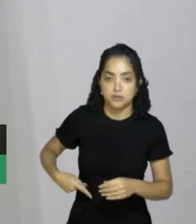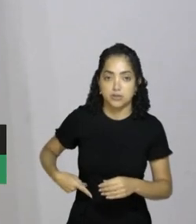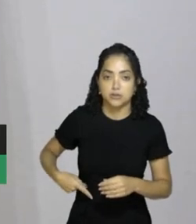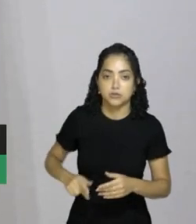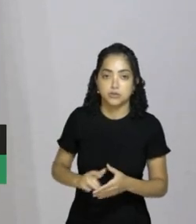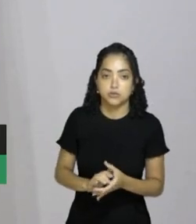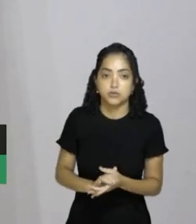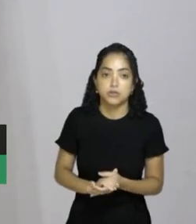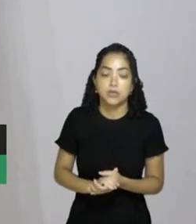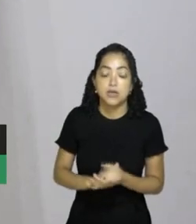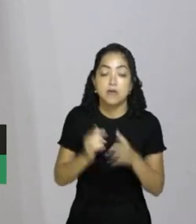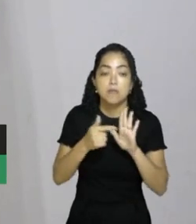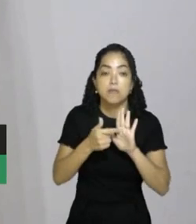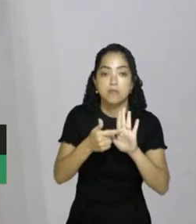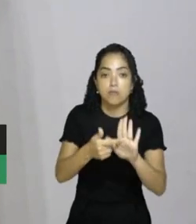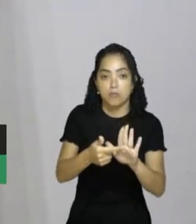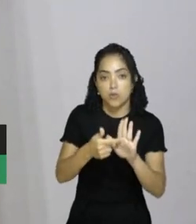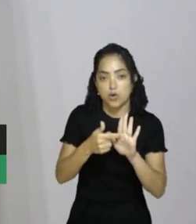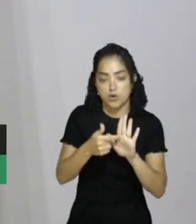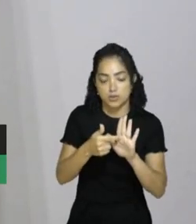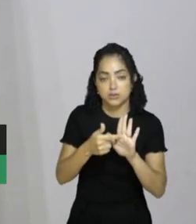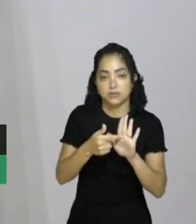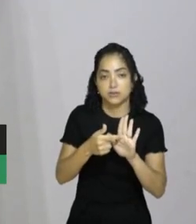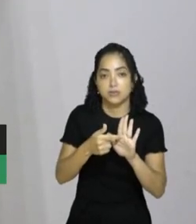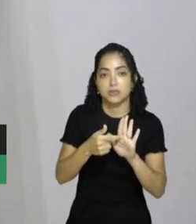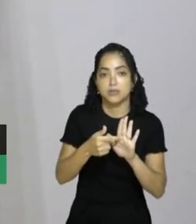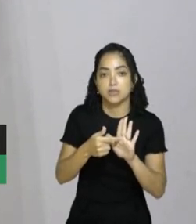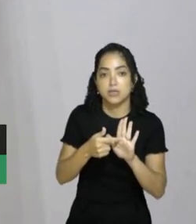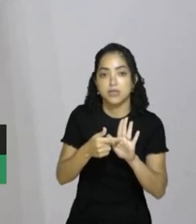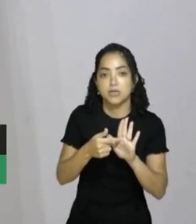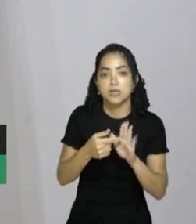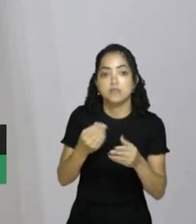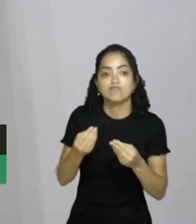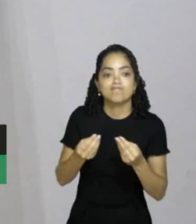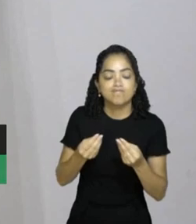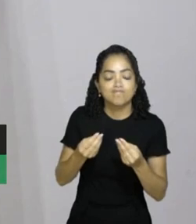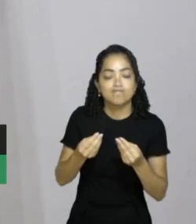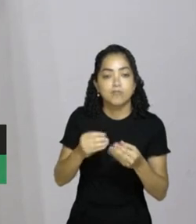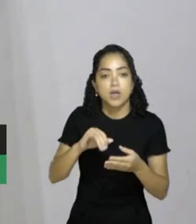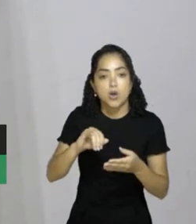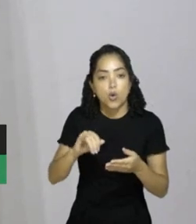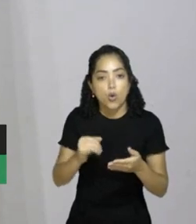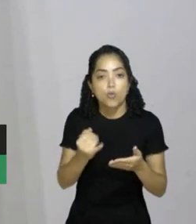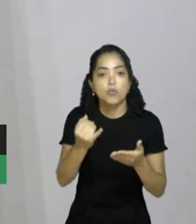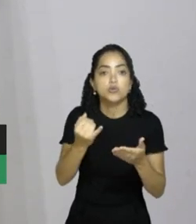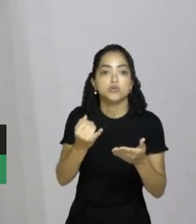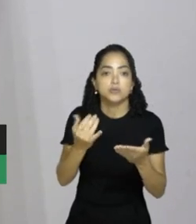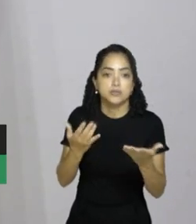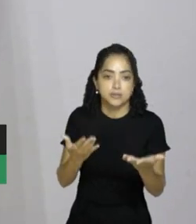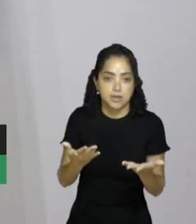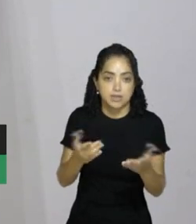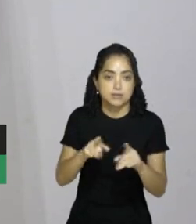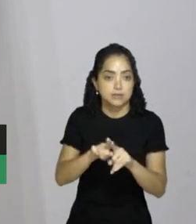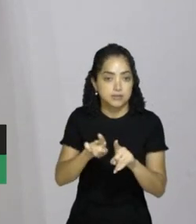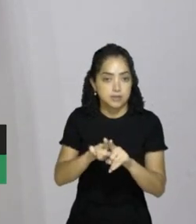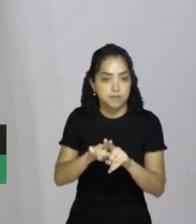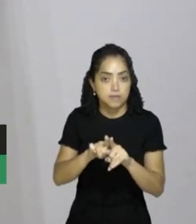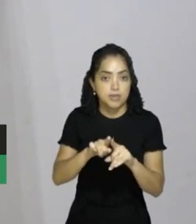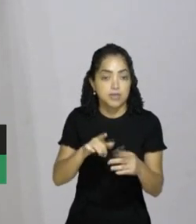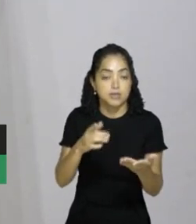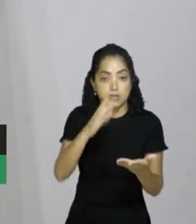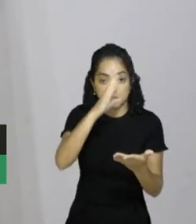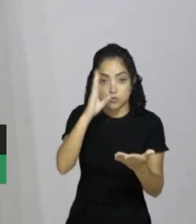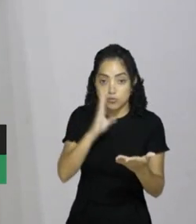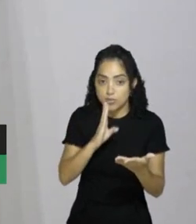tem mostrado quanto quantas oportunidades o Brasil tem deixado